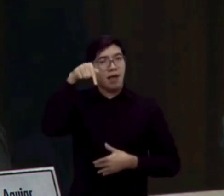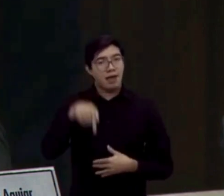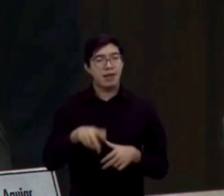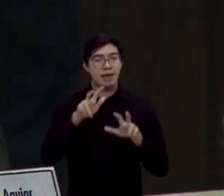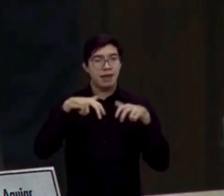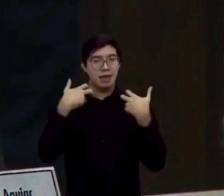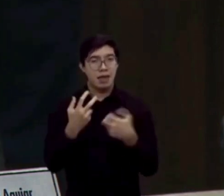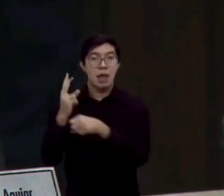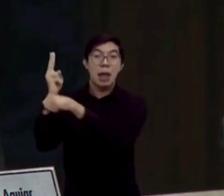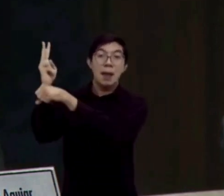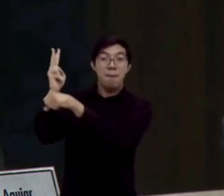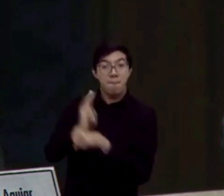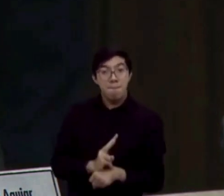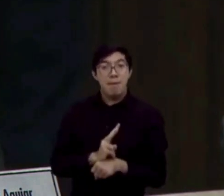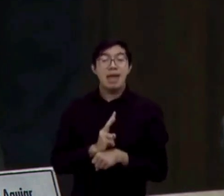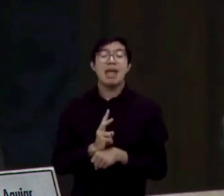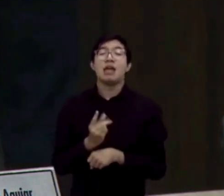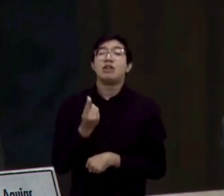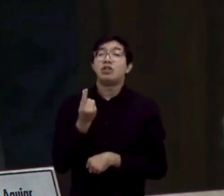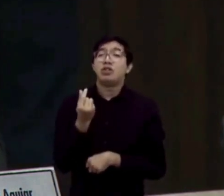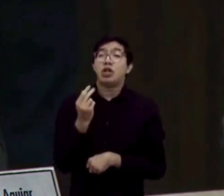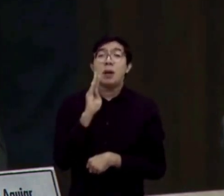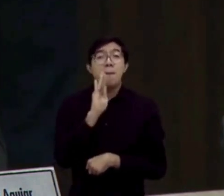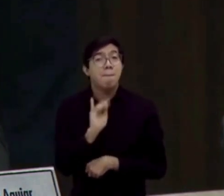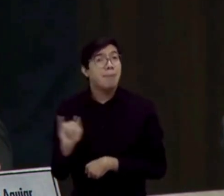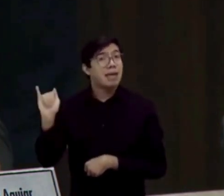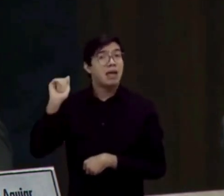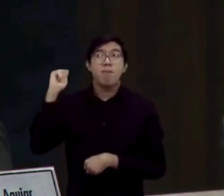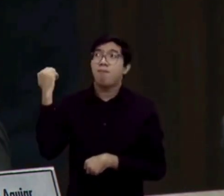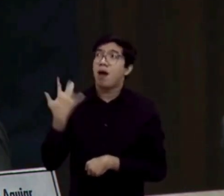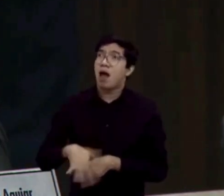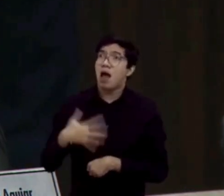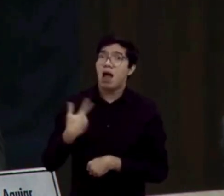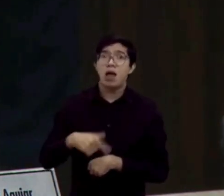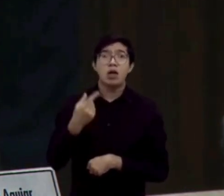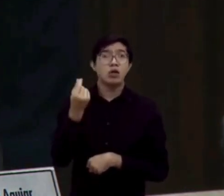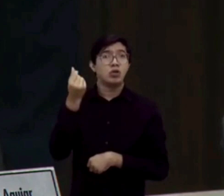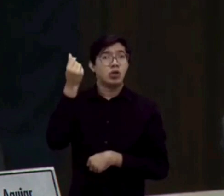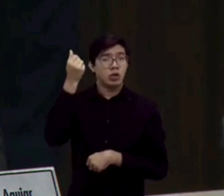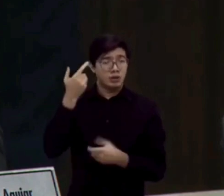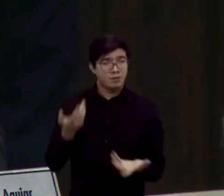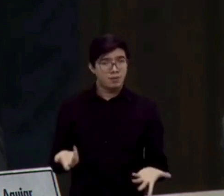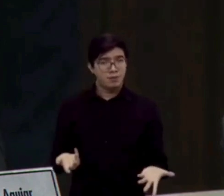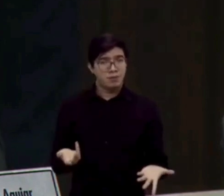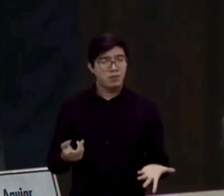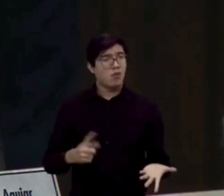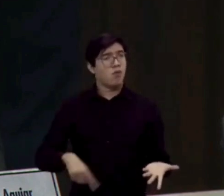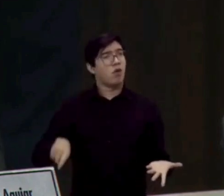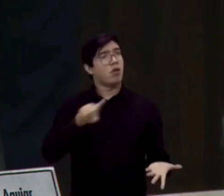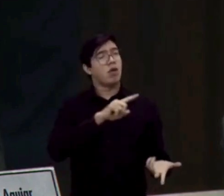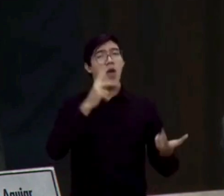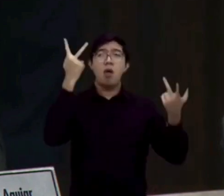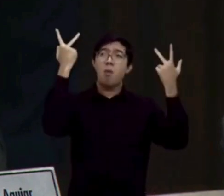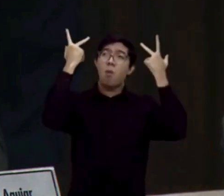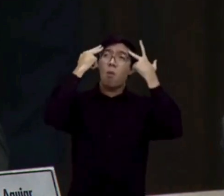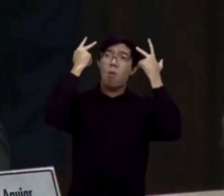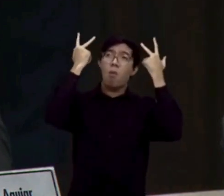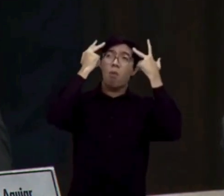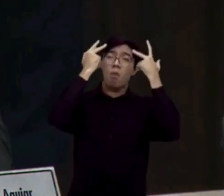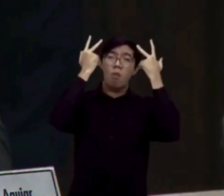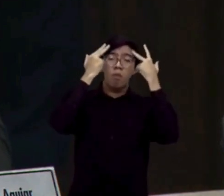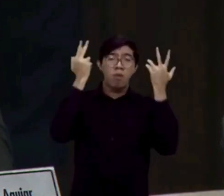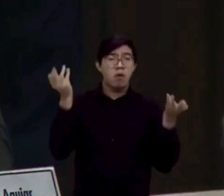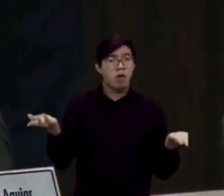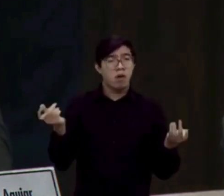empréstimos bilionários. E a gente não pode achar normal, naturalizar, que